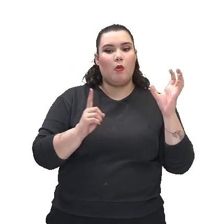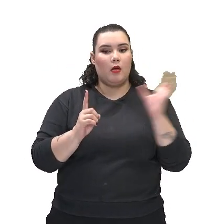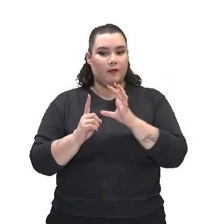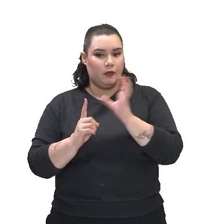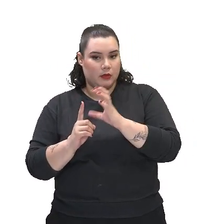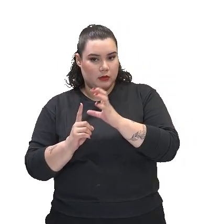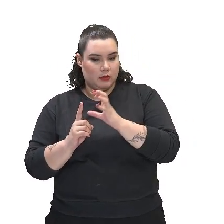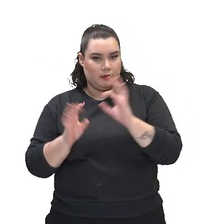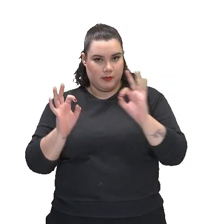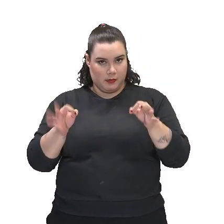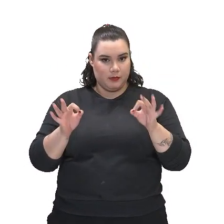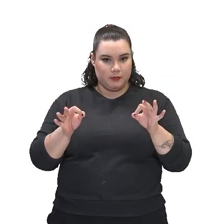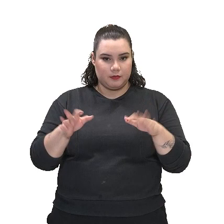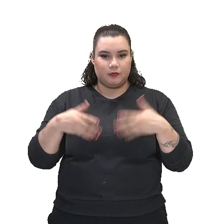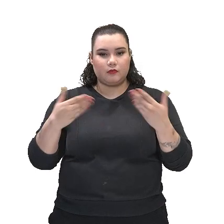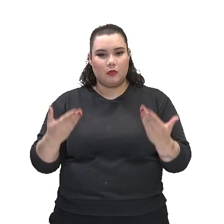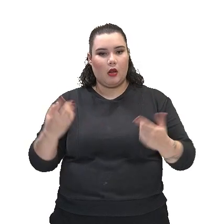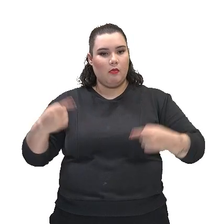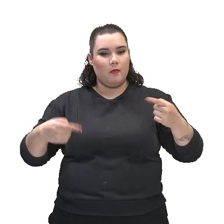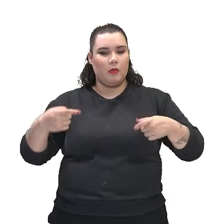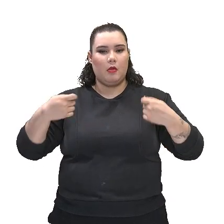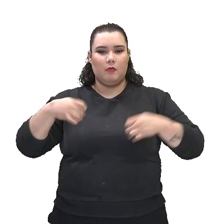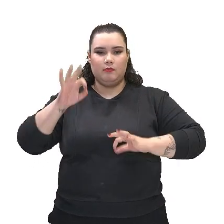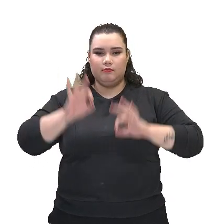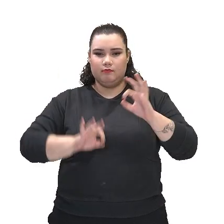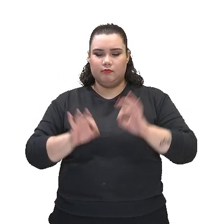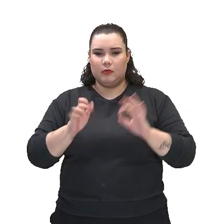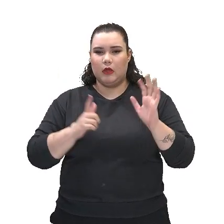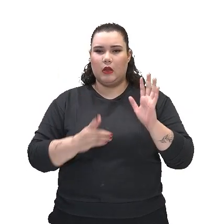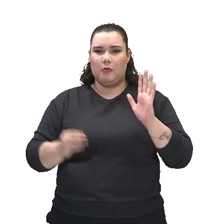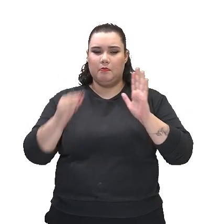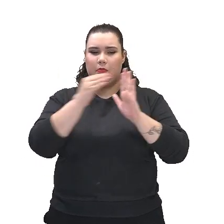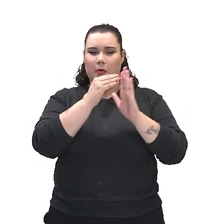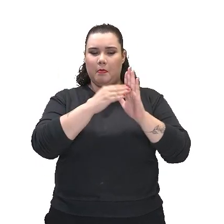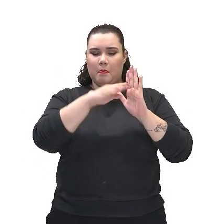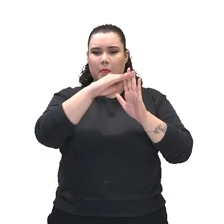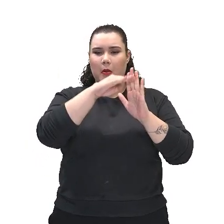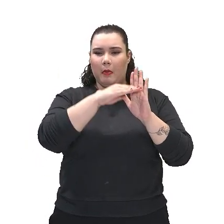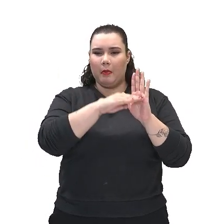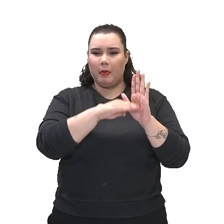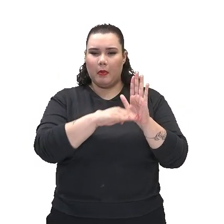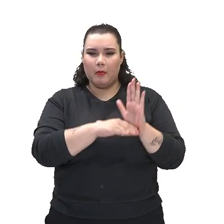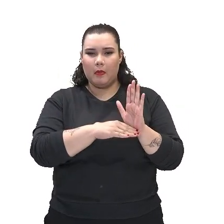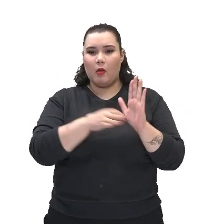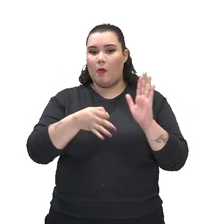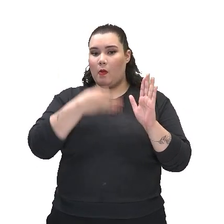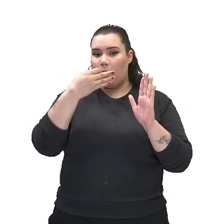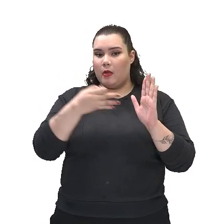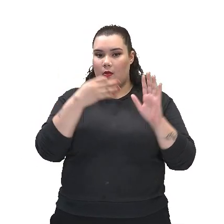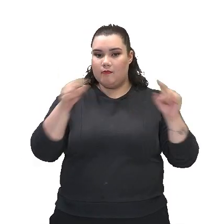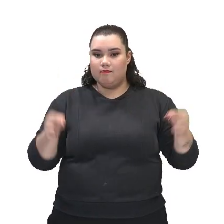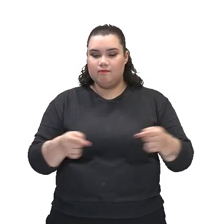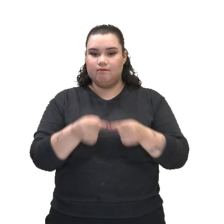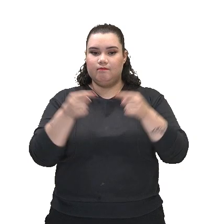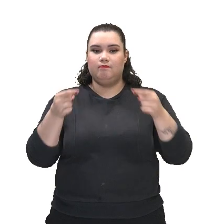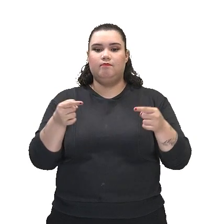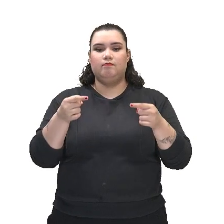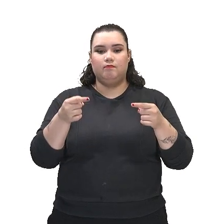os debatedores precisam planejar seus discursos, acionando uma série de argumentos de acordo com o